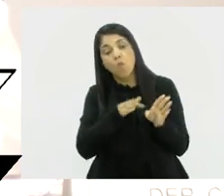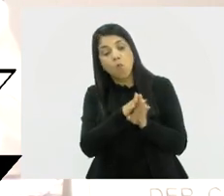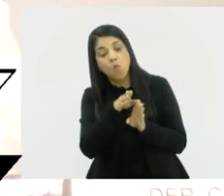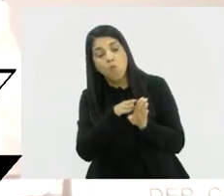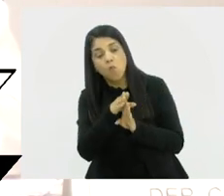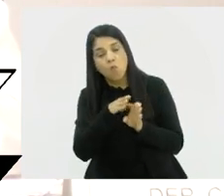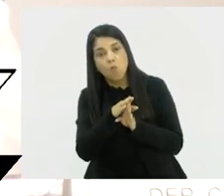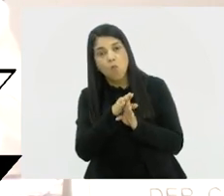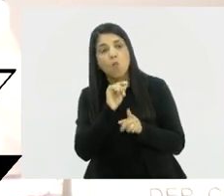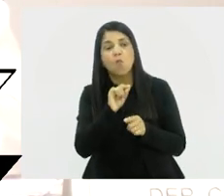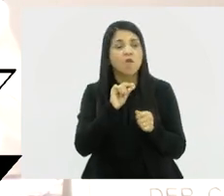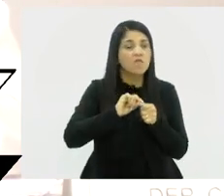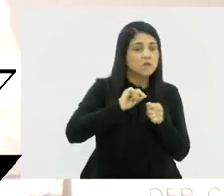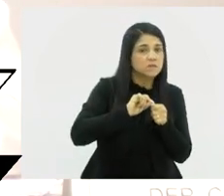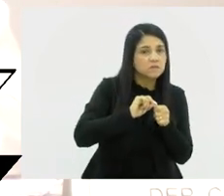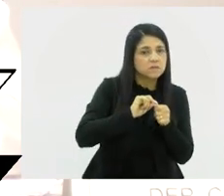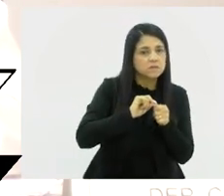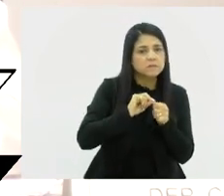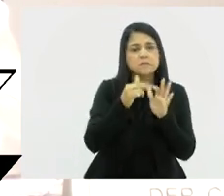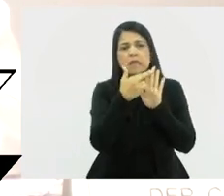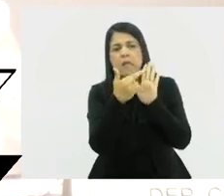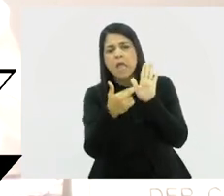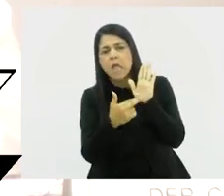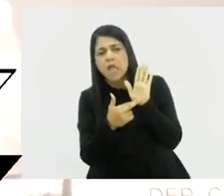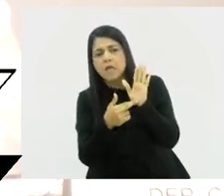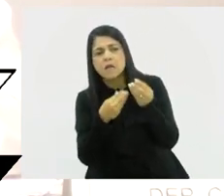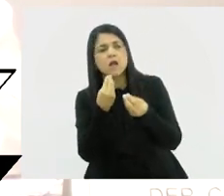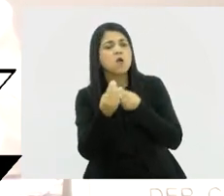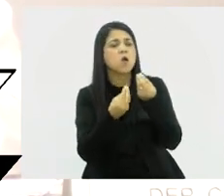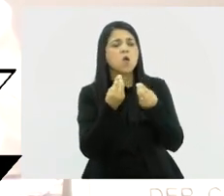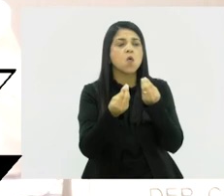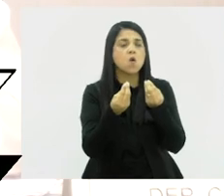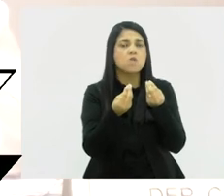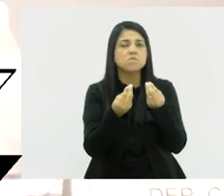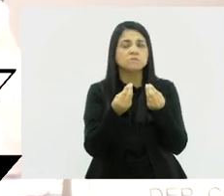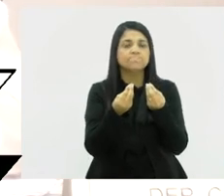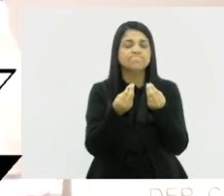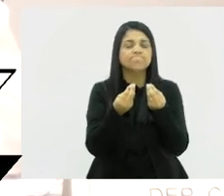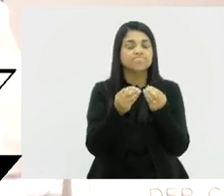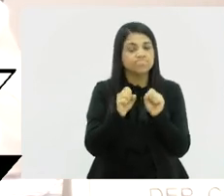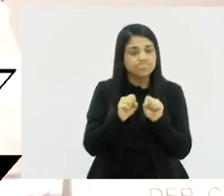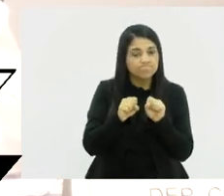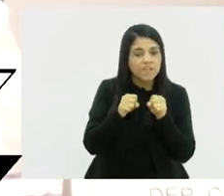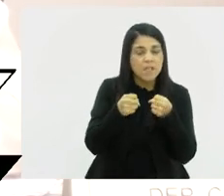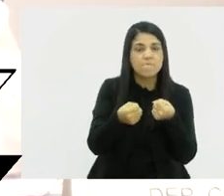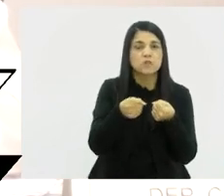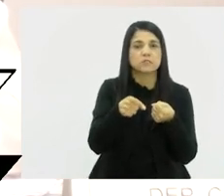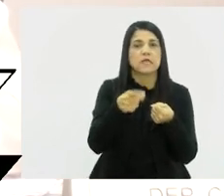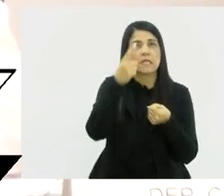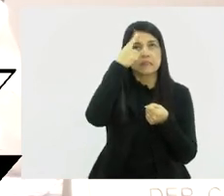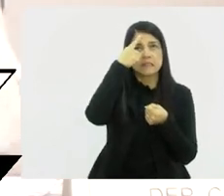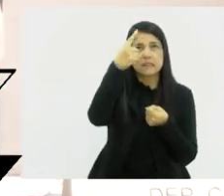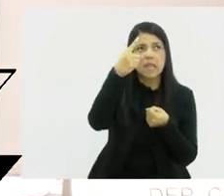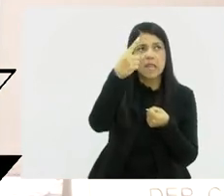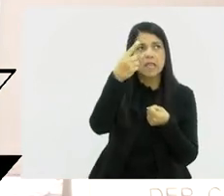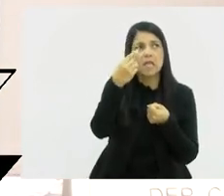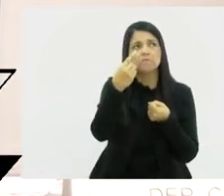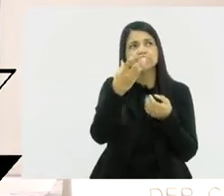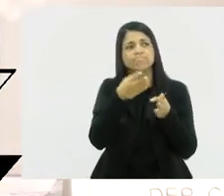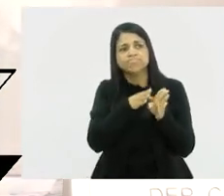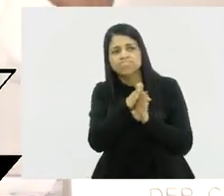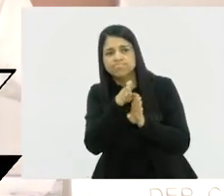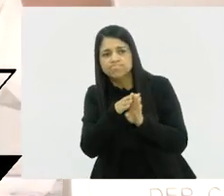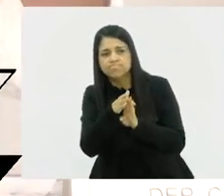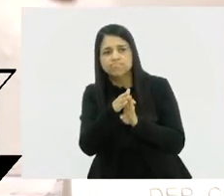que eles têm feito? Qual tem sido a norma? Como, o que, que pode ser feito para reforçar essa ideia, independente